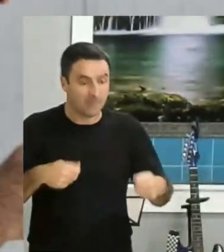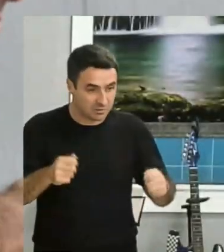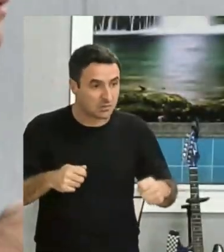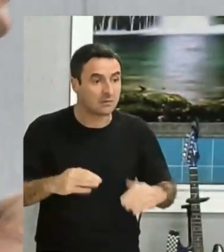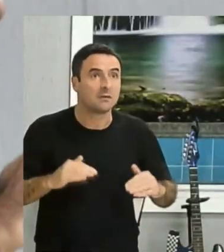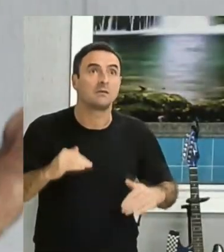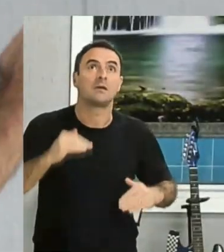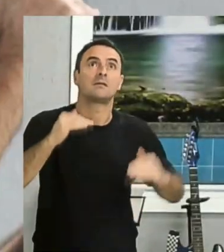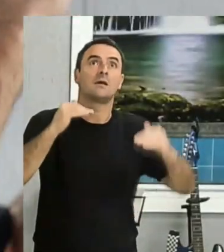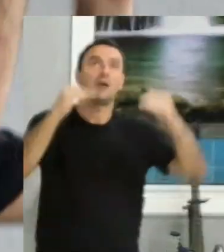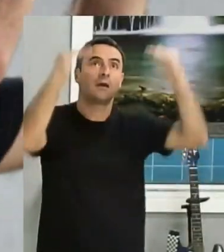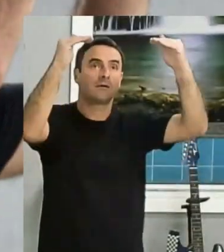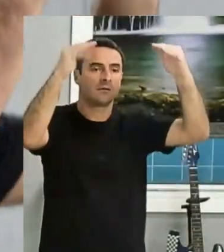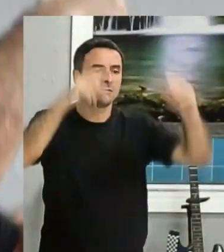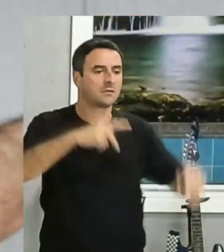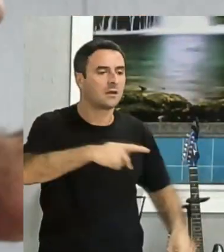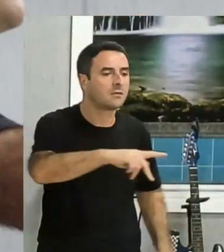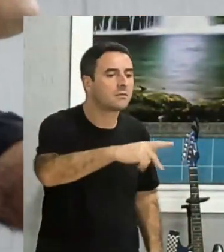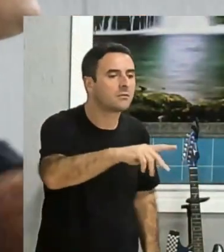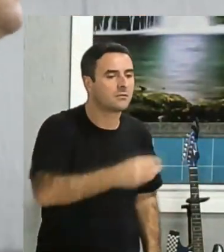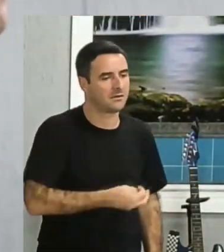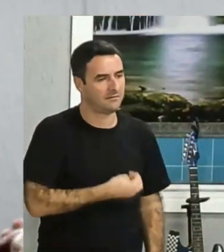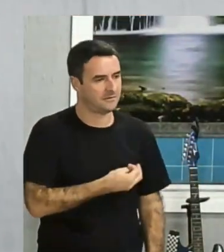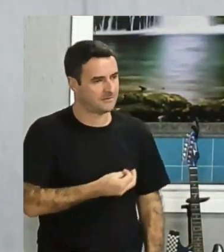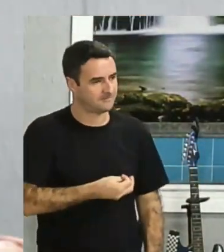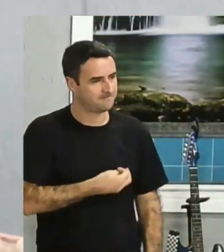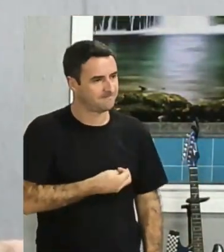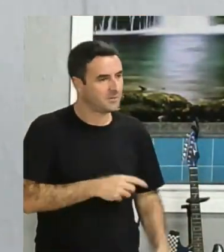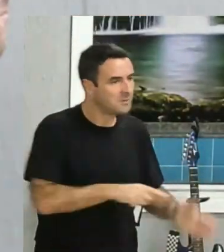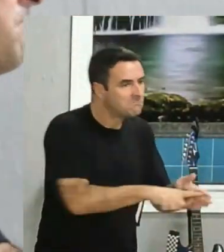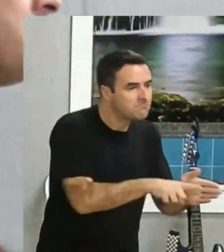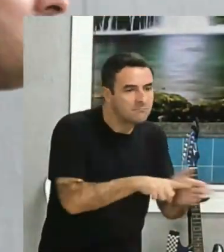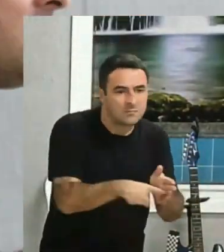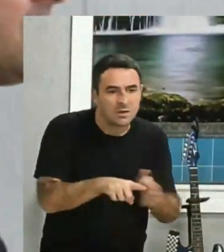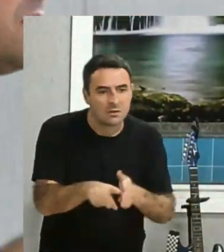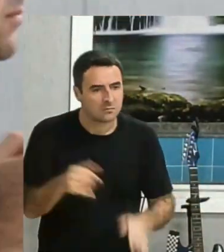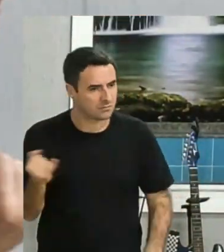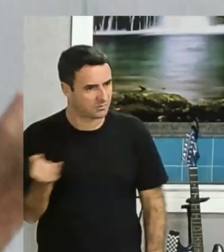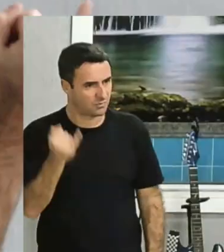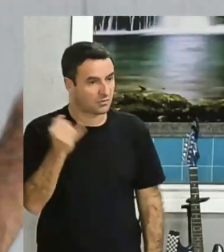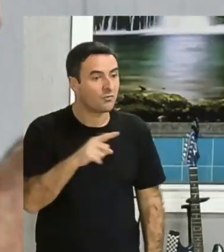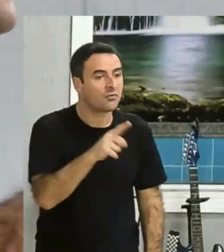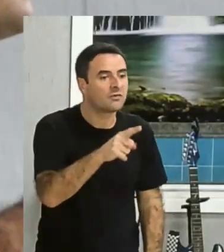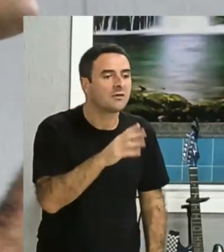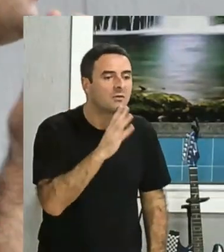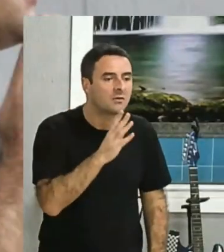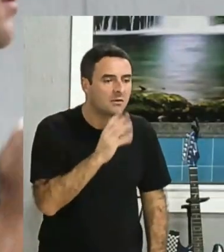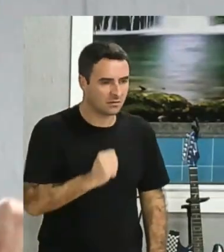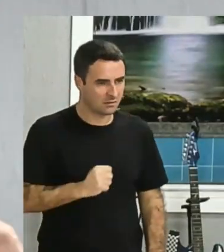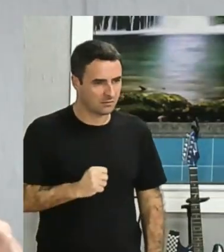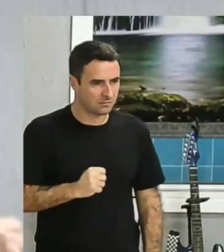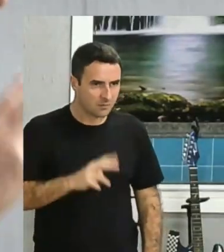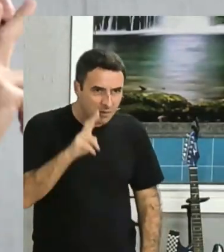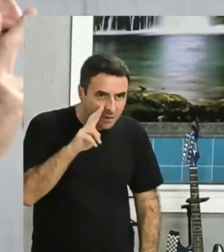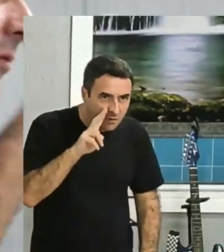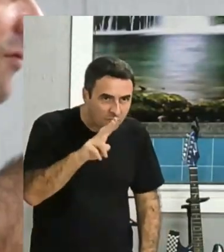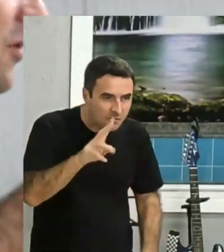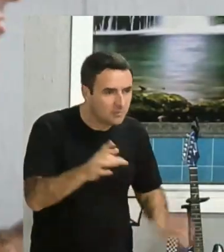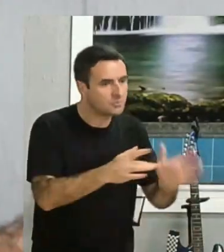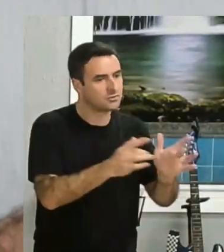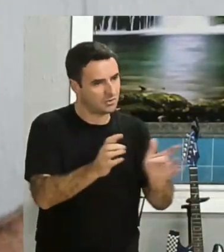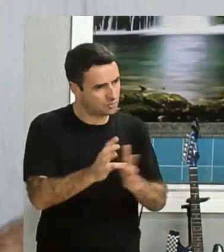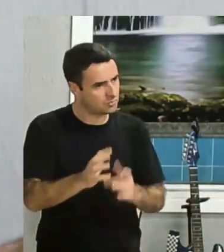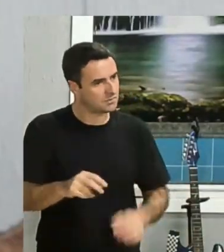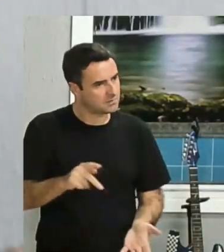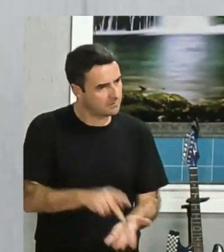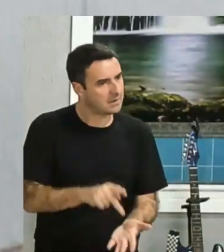sua vida. Por isso, algumas perguntas importantes. Você tem reconhecido quem é Jesus? Você